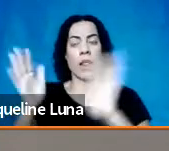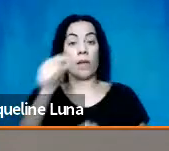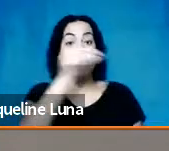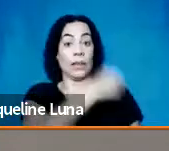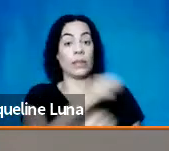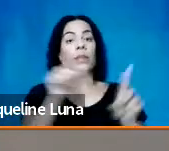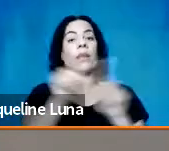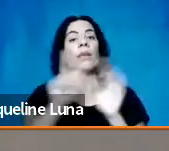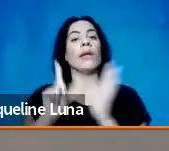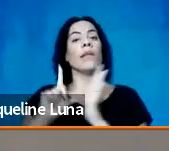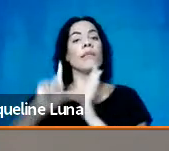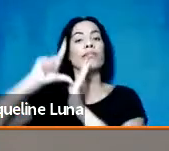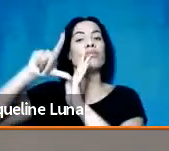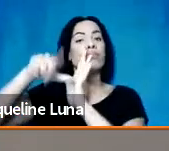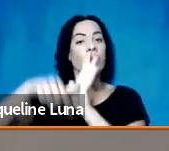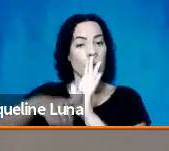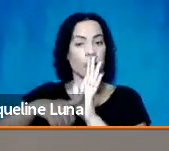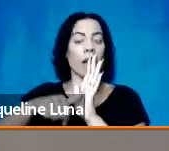que gerou